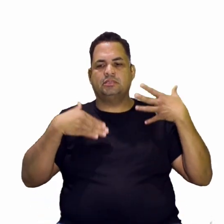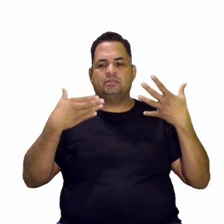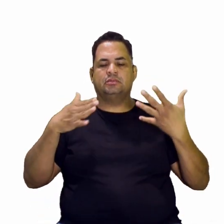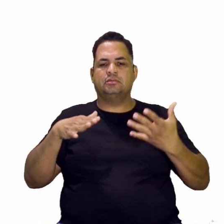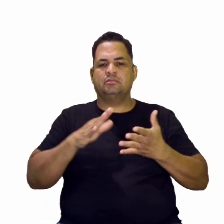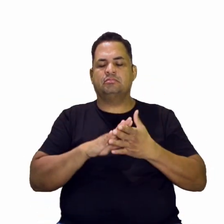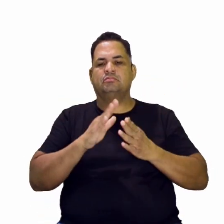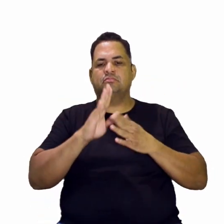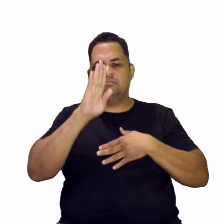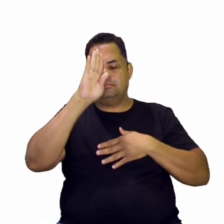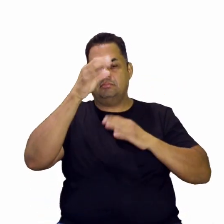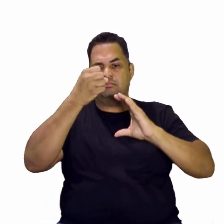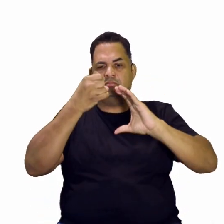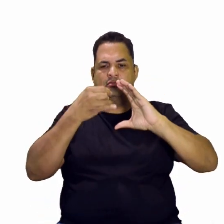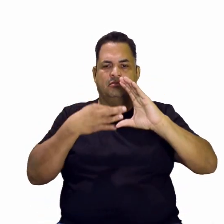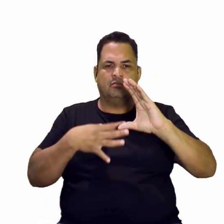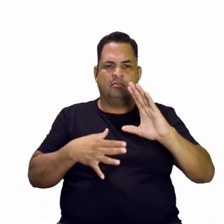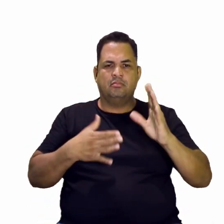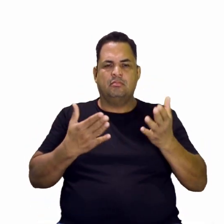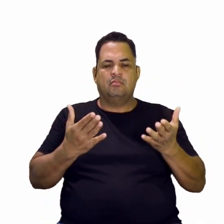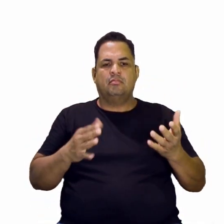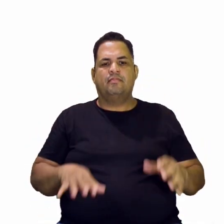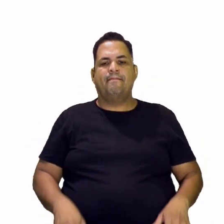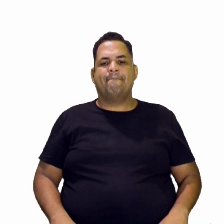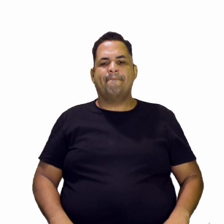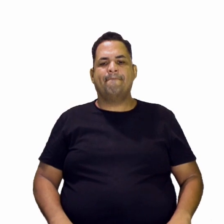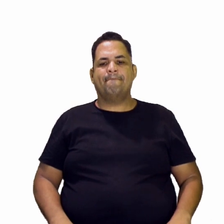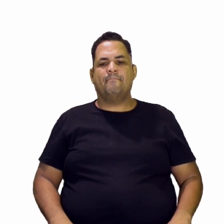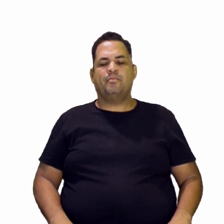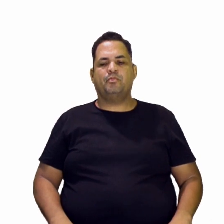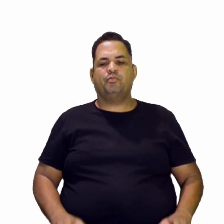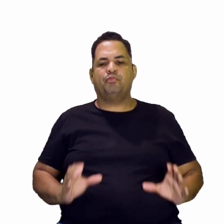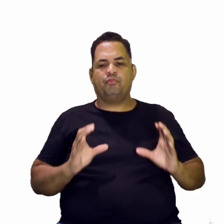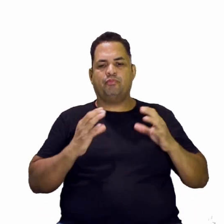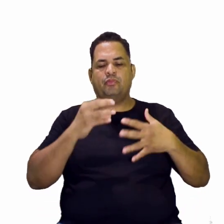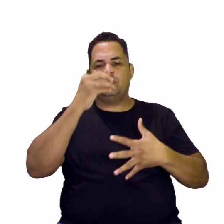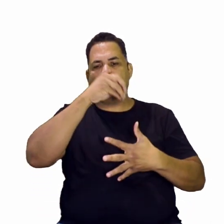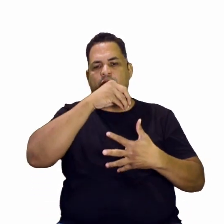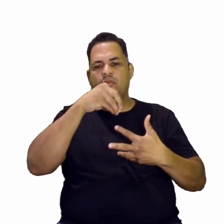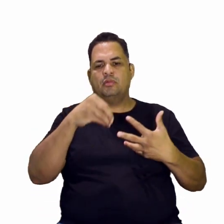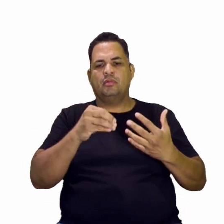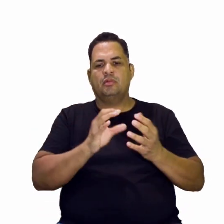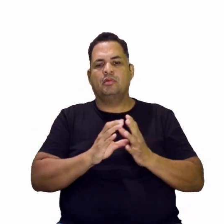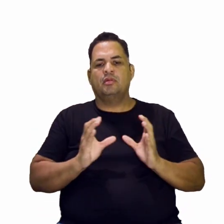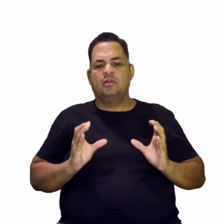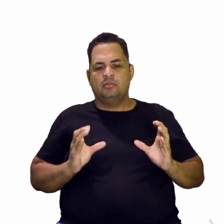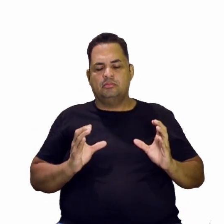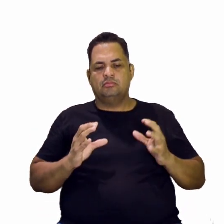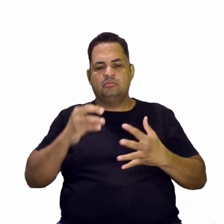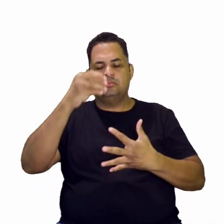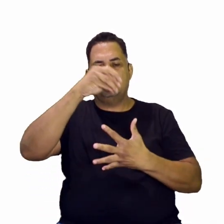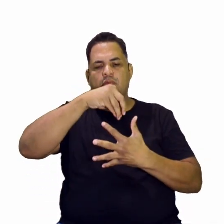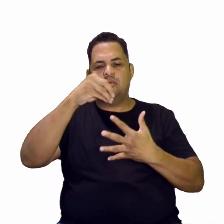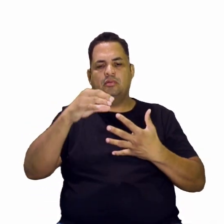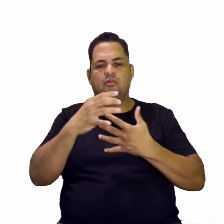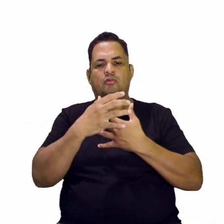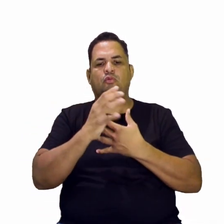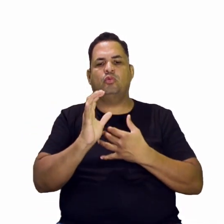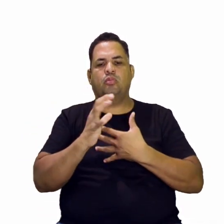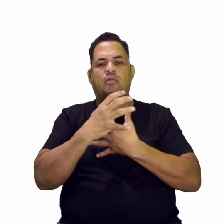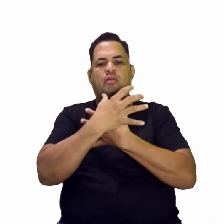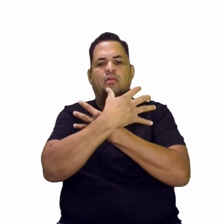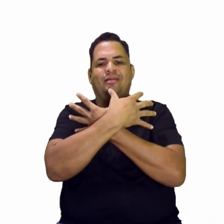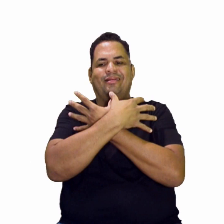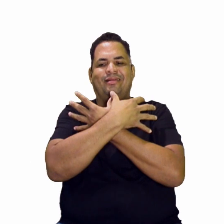principais características aí dos grupos, né, dos seres vivos presentes dentro do reino Animalia.